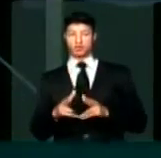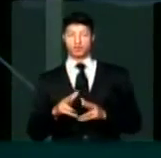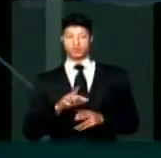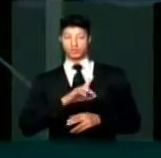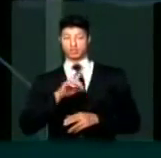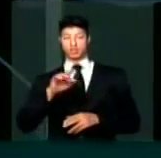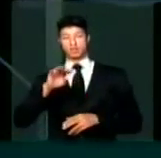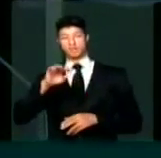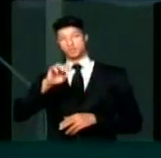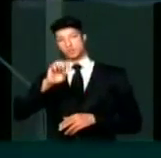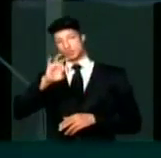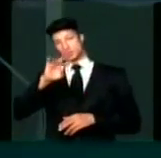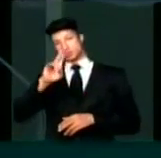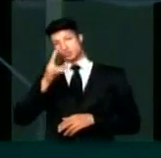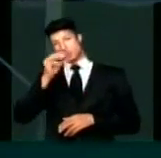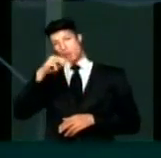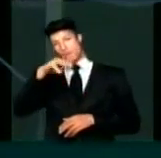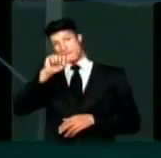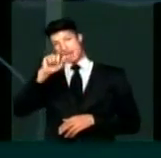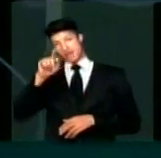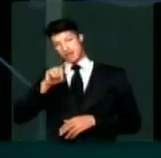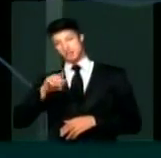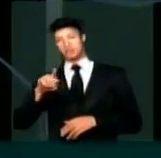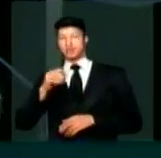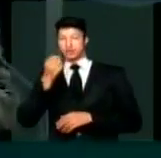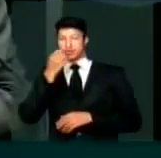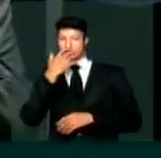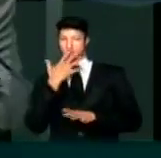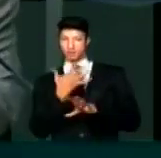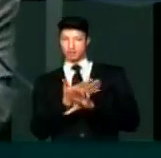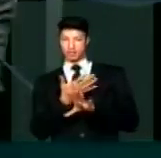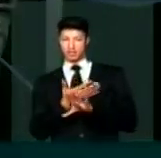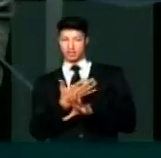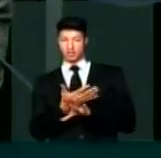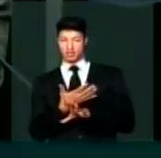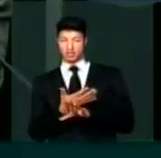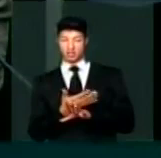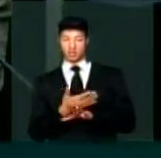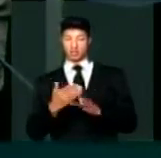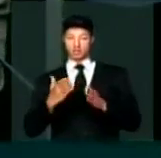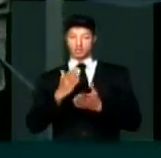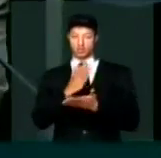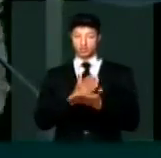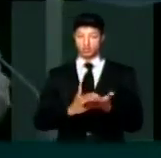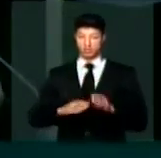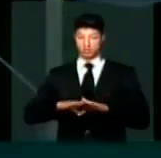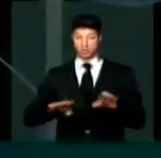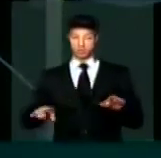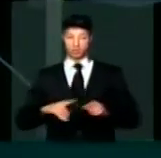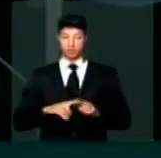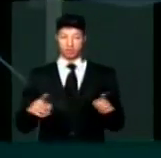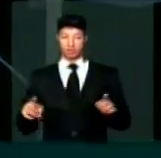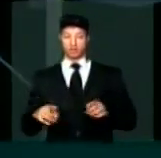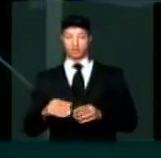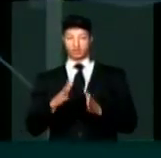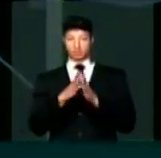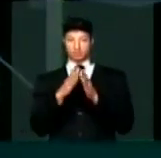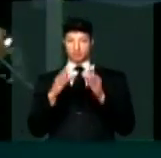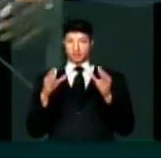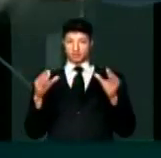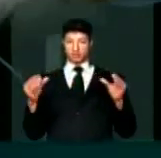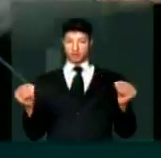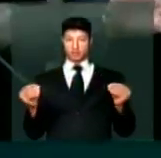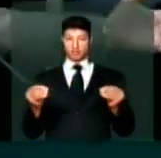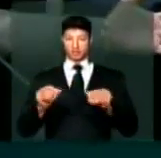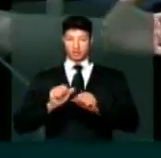São Tomás de Aquino, os bens materiais diminuem pela divisão, mas os bens